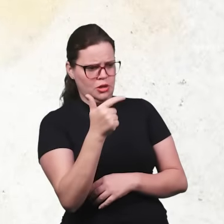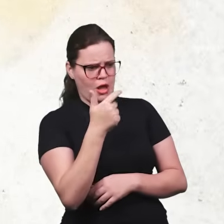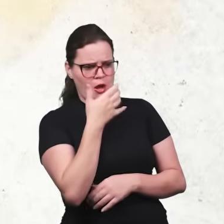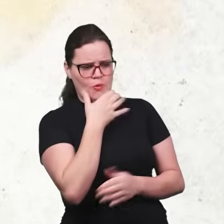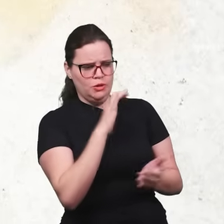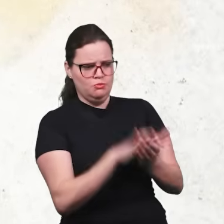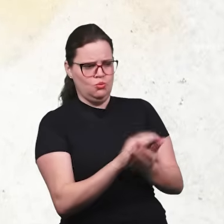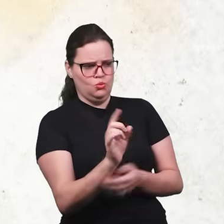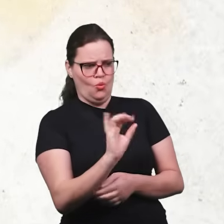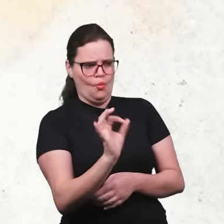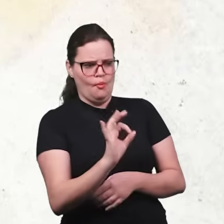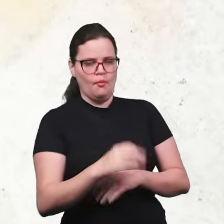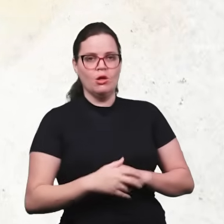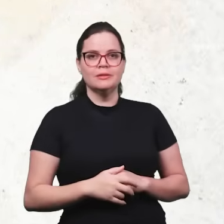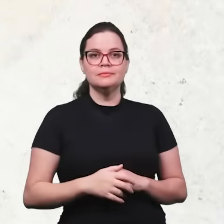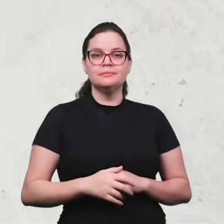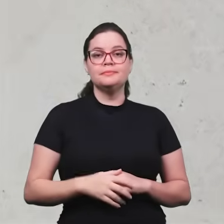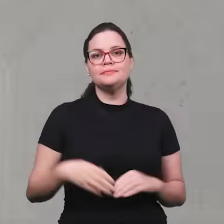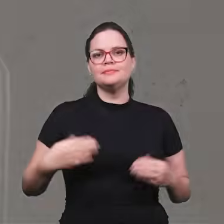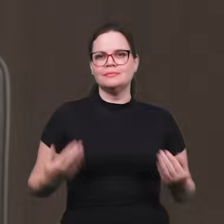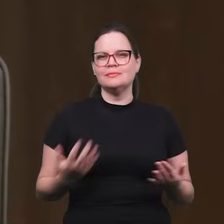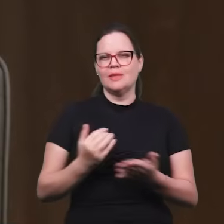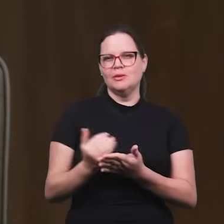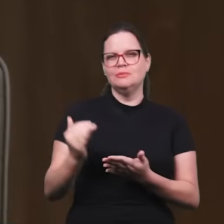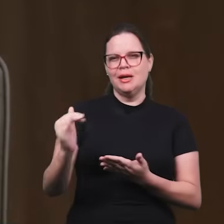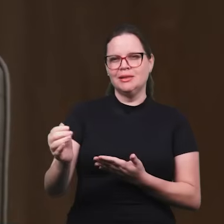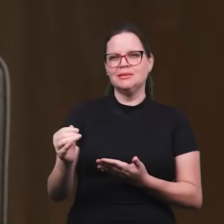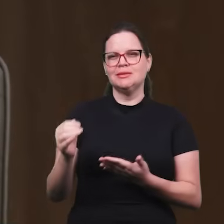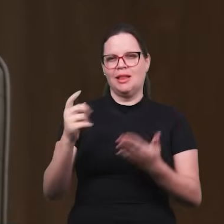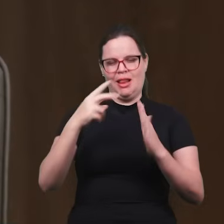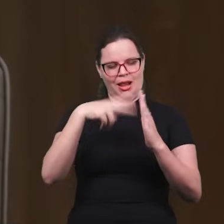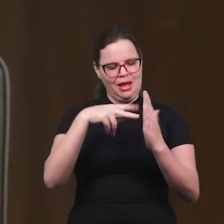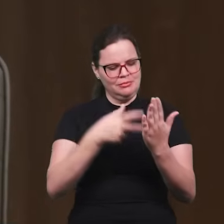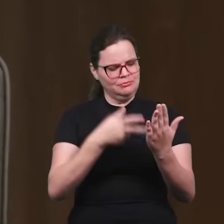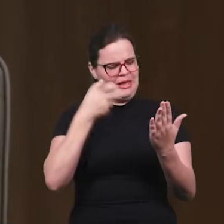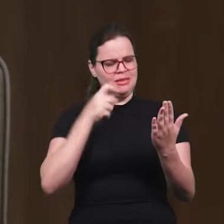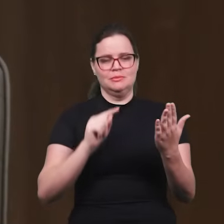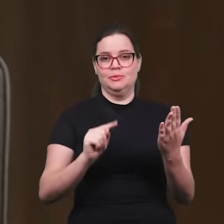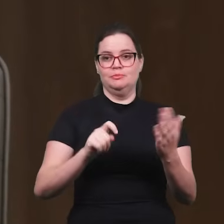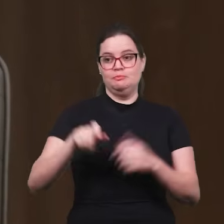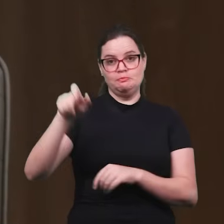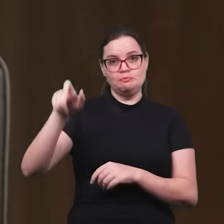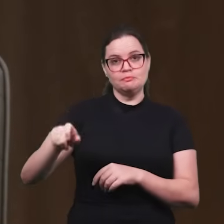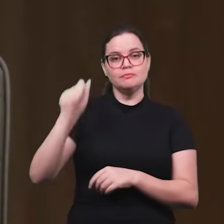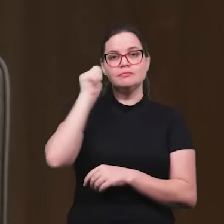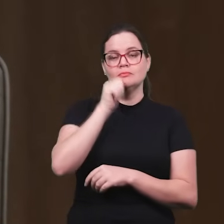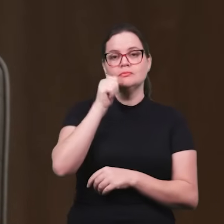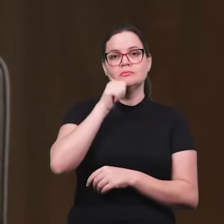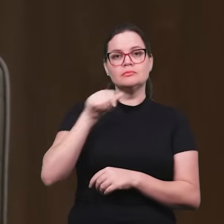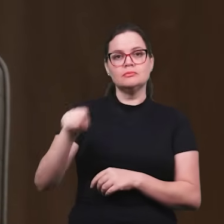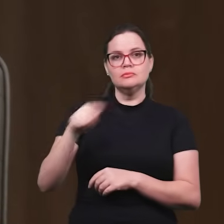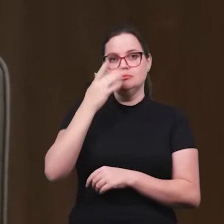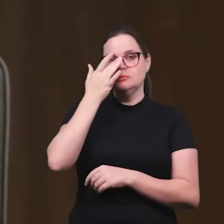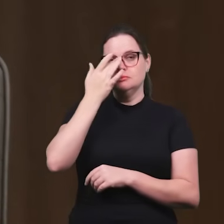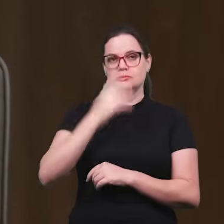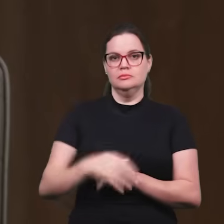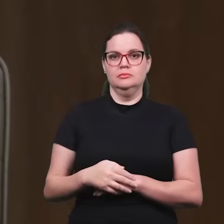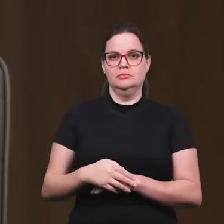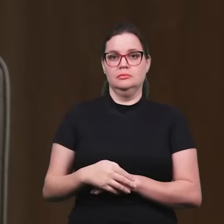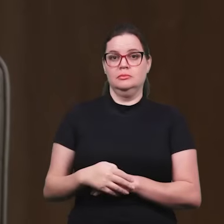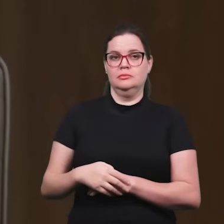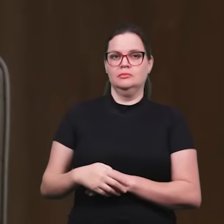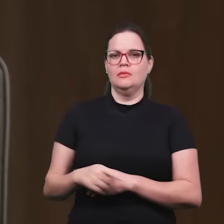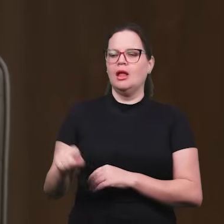tenho marido. Aqui nós já começamos a perceber que esta mulher, ela